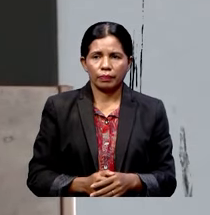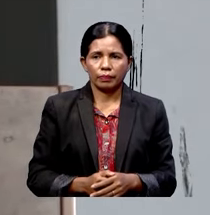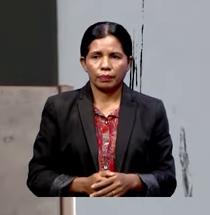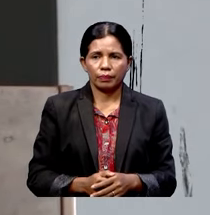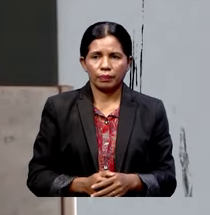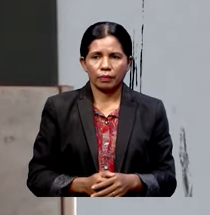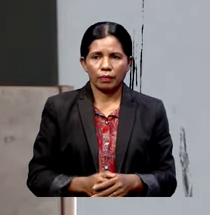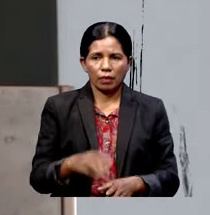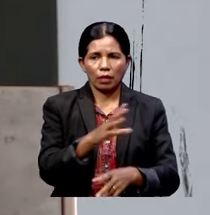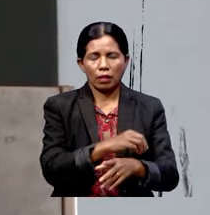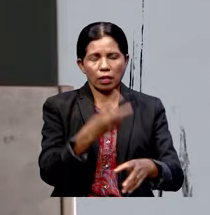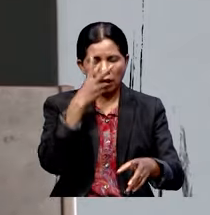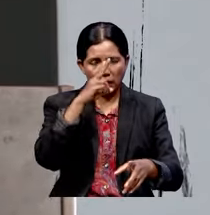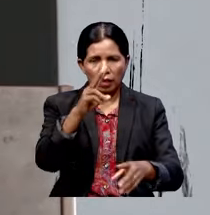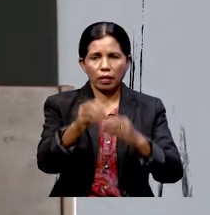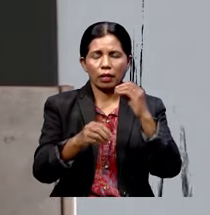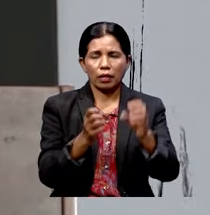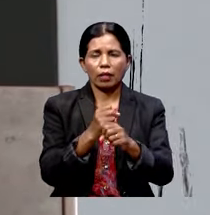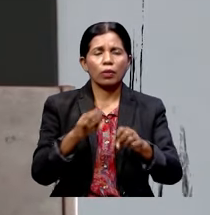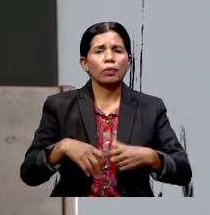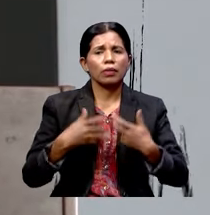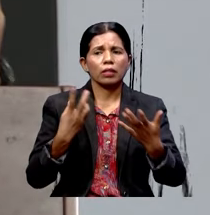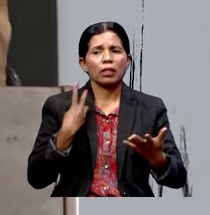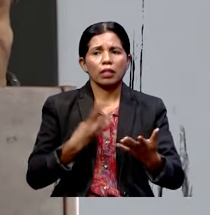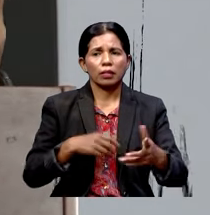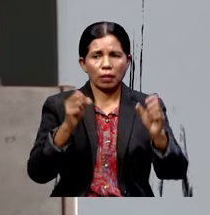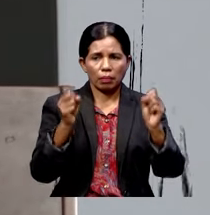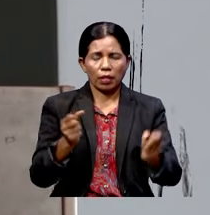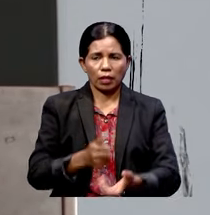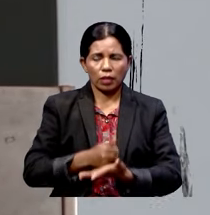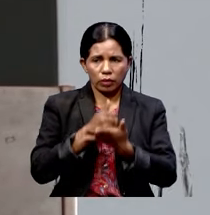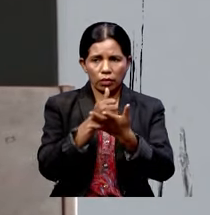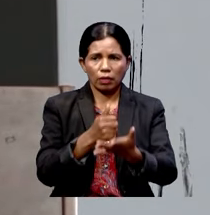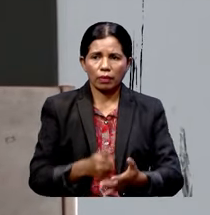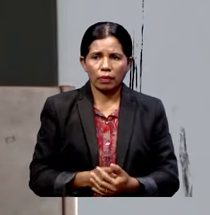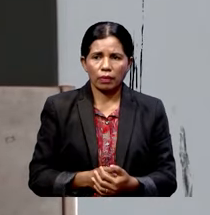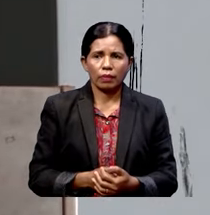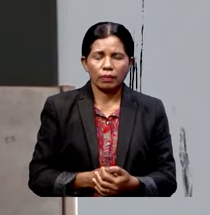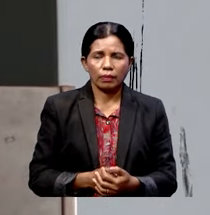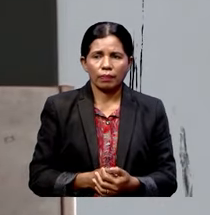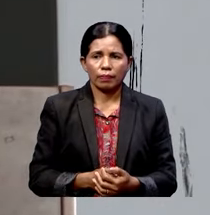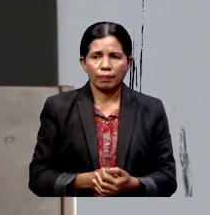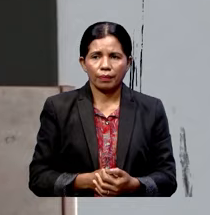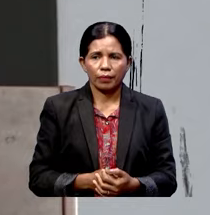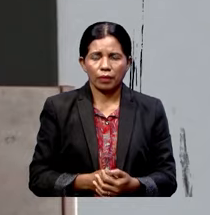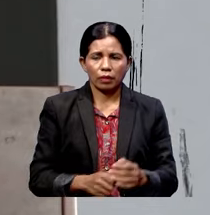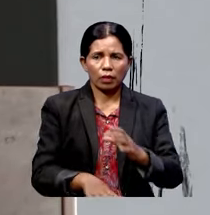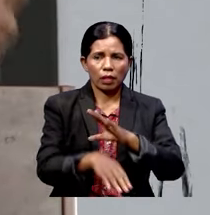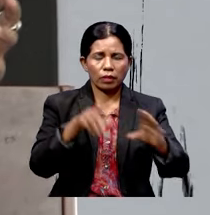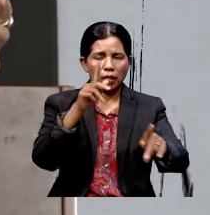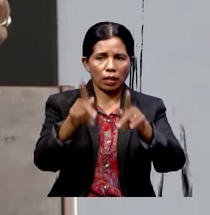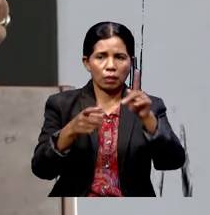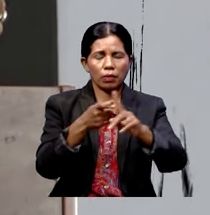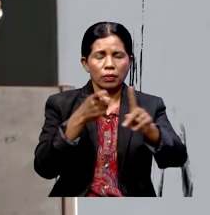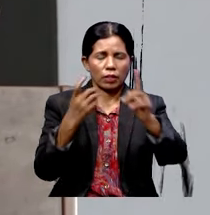Nem a princípio, senhor. Halo-sama que tem a defender causa ainda. A tu corre pouco o seu buque de